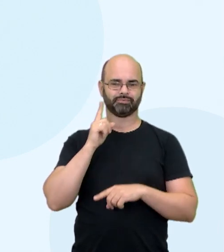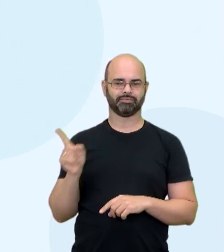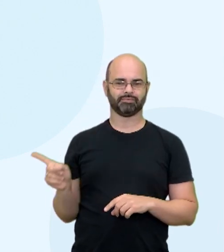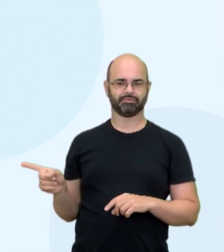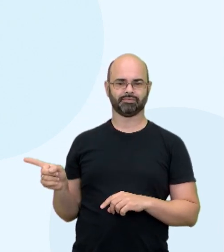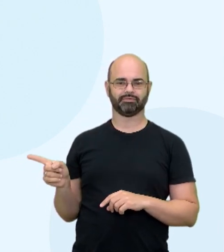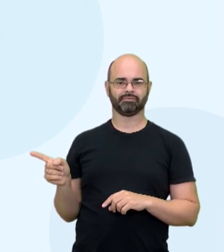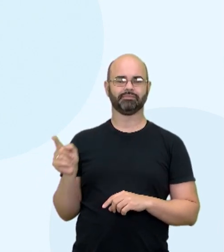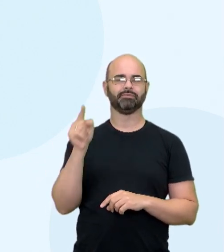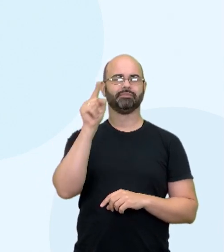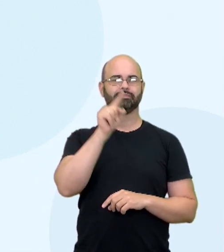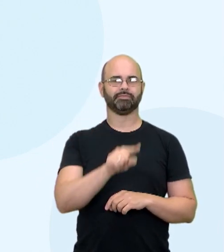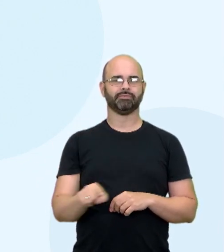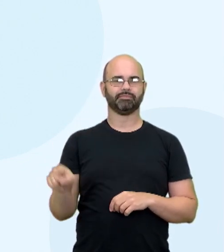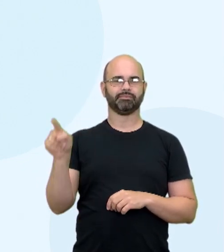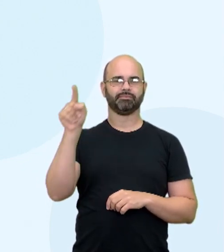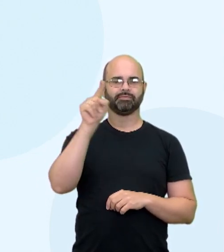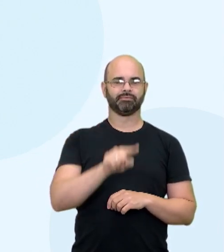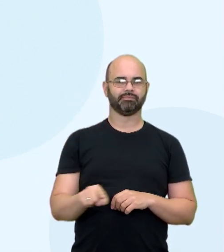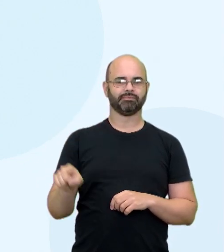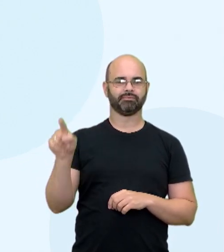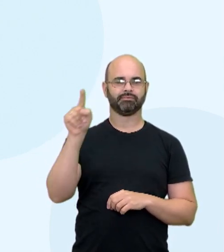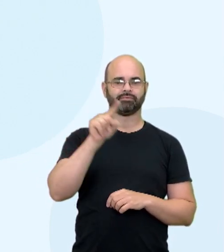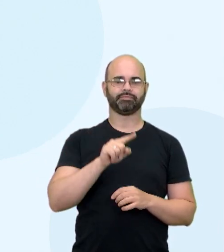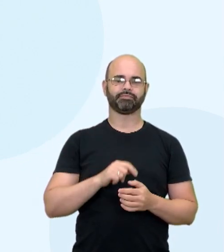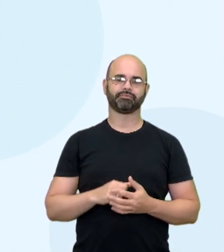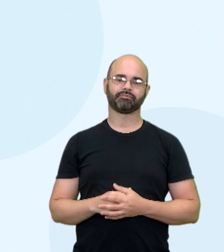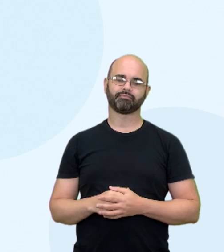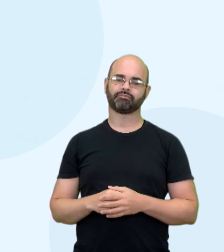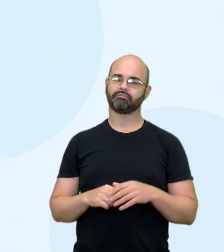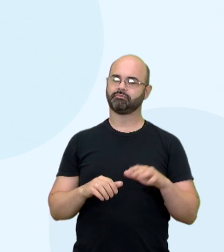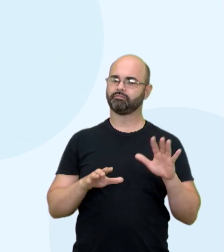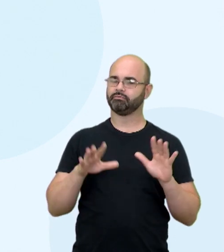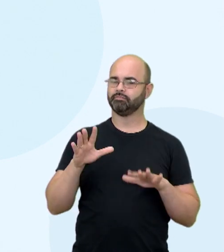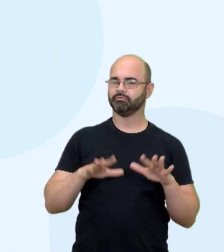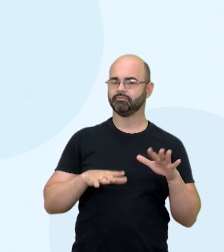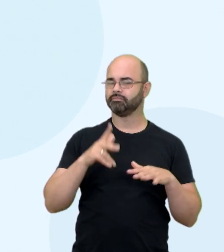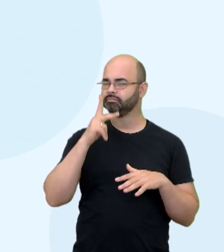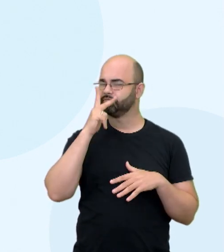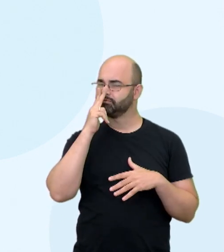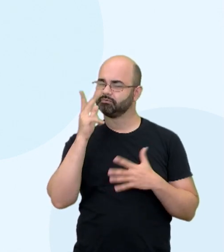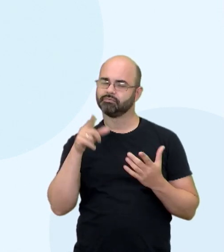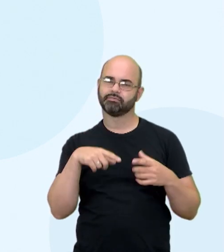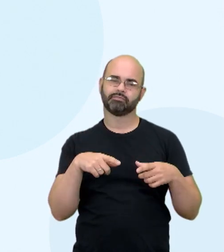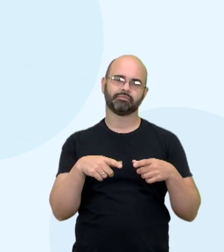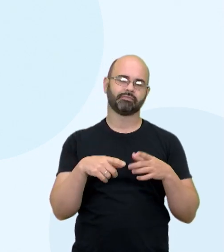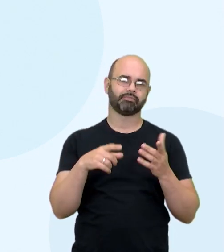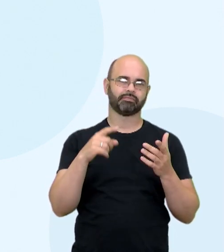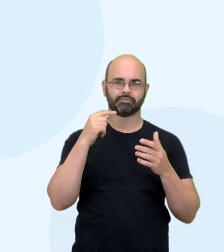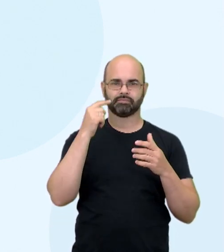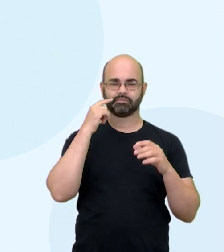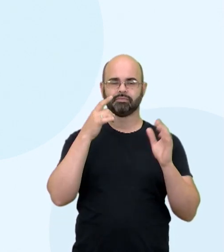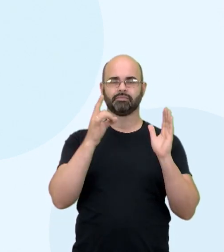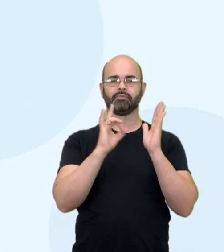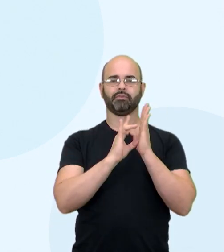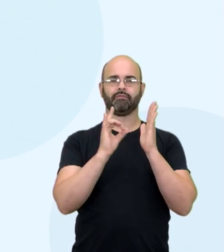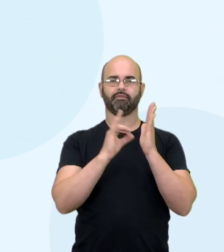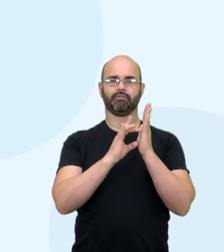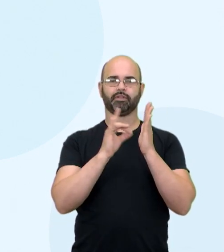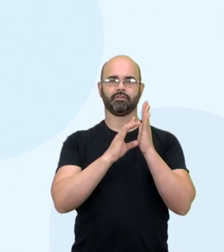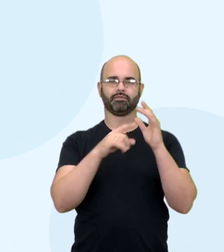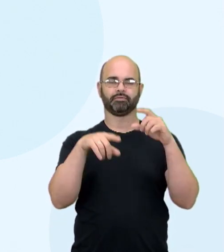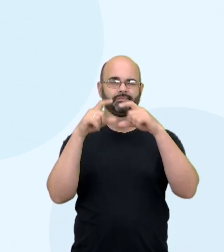circulares. A gente compreende que talvez sejam lentes desenhadas aí pelo Bacon, né? E